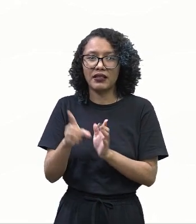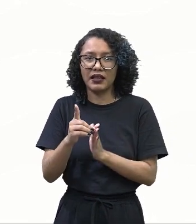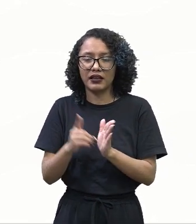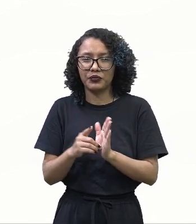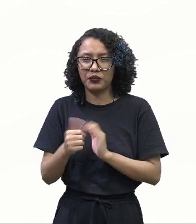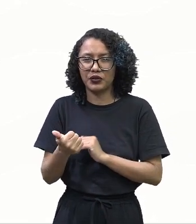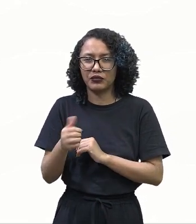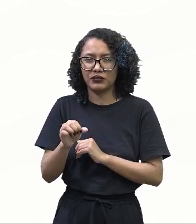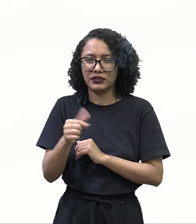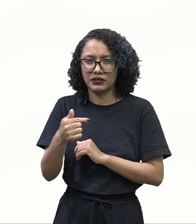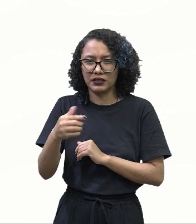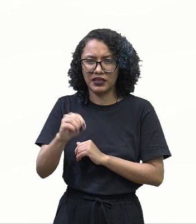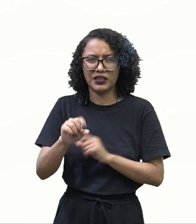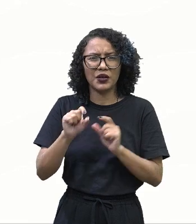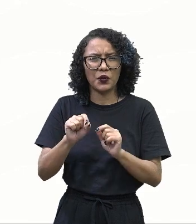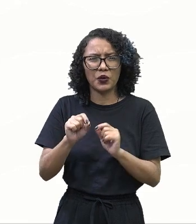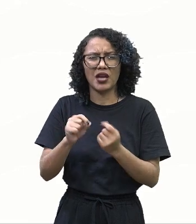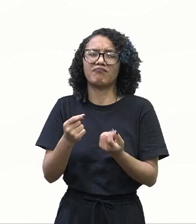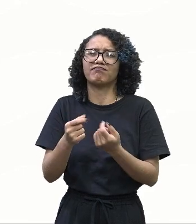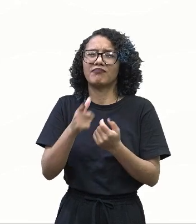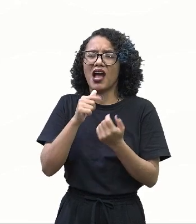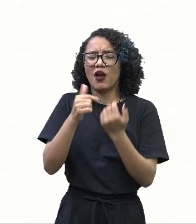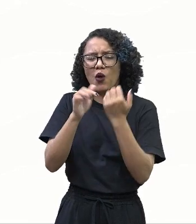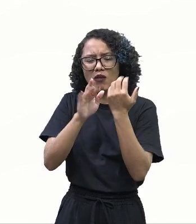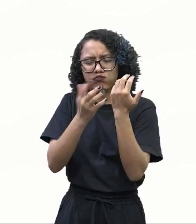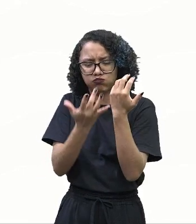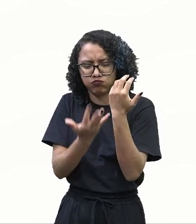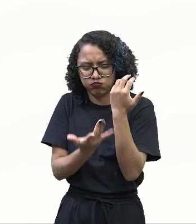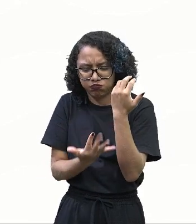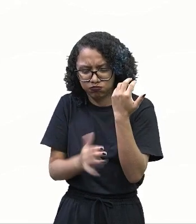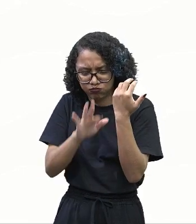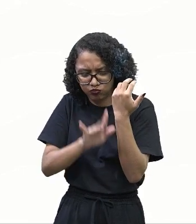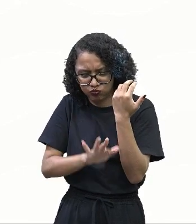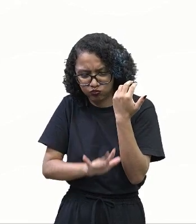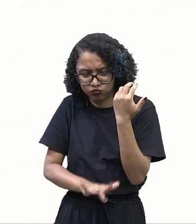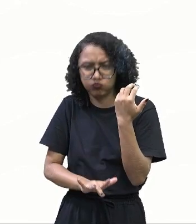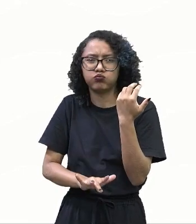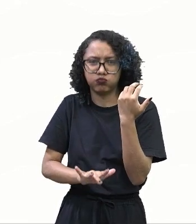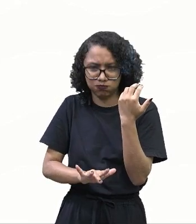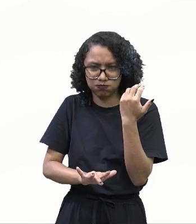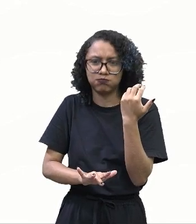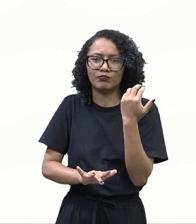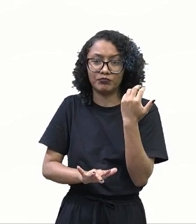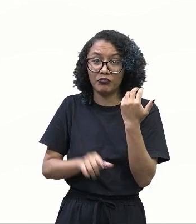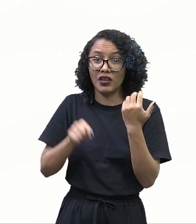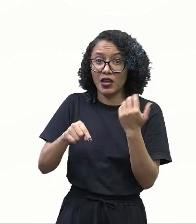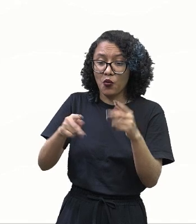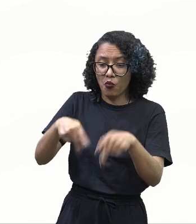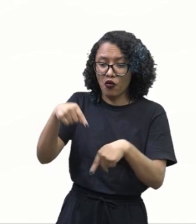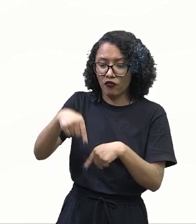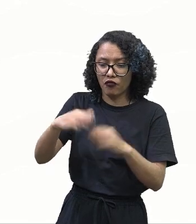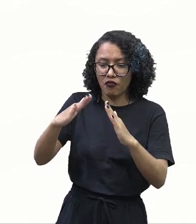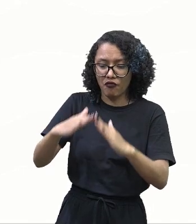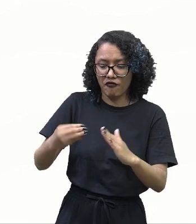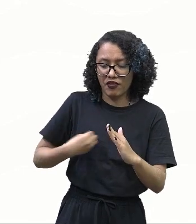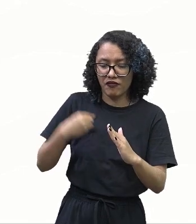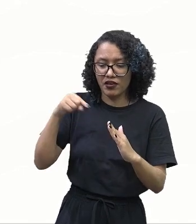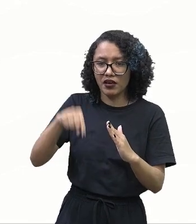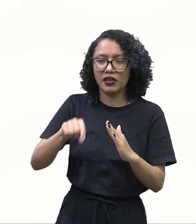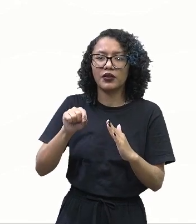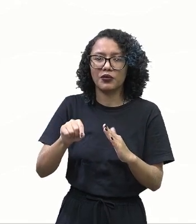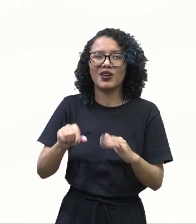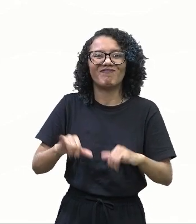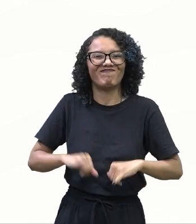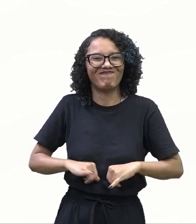1870, houve uma seca muito severa. Então, a população que vivia naquela região do sertão ainda sofria com os